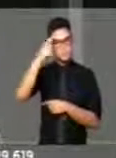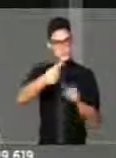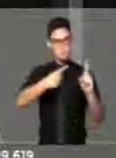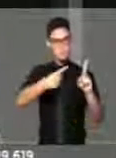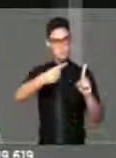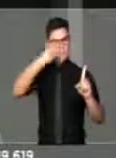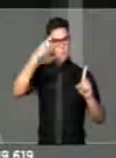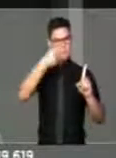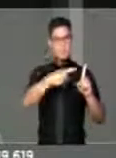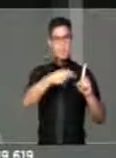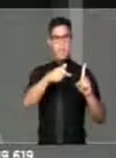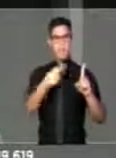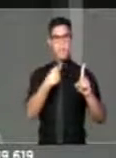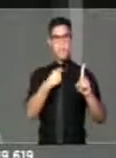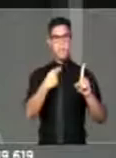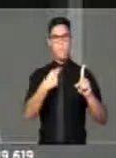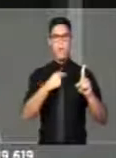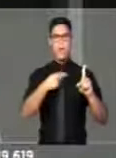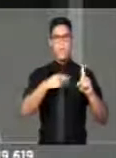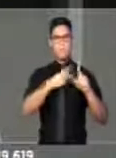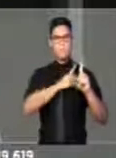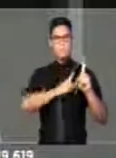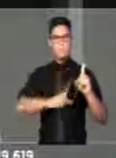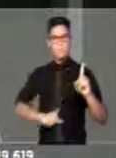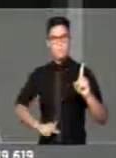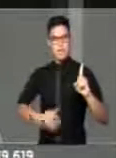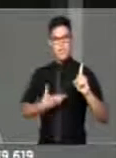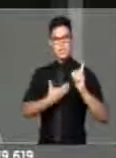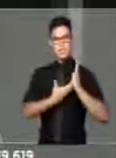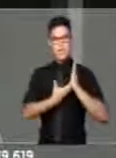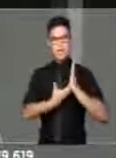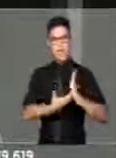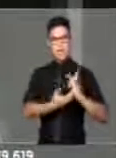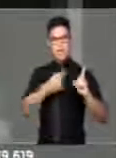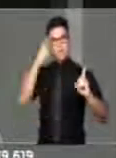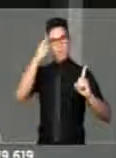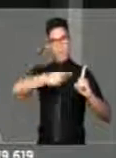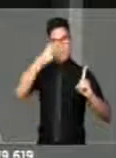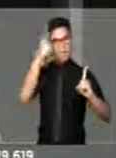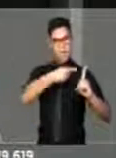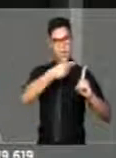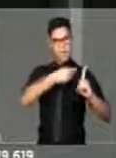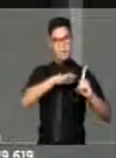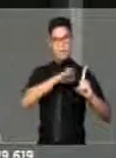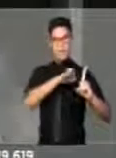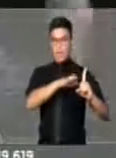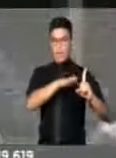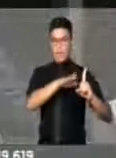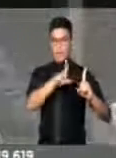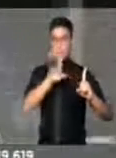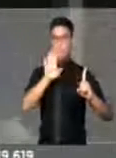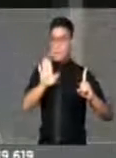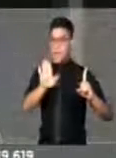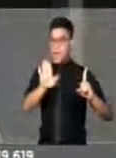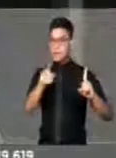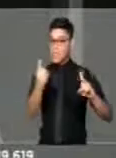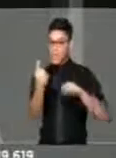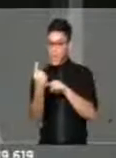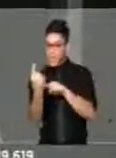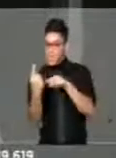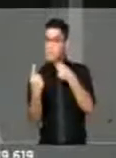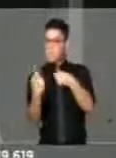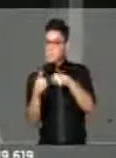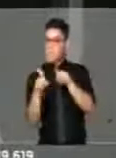Valdir Maranhão não tem condições de conduzir a Câmara dos Deputados, deveriam ter feito o mesmo